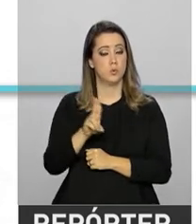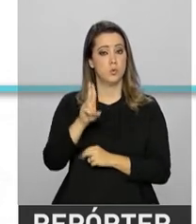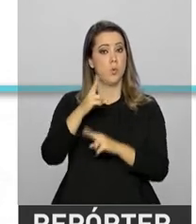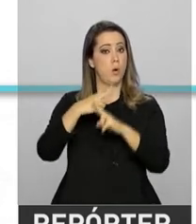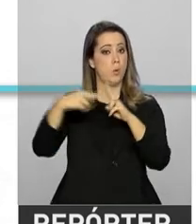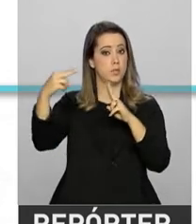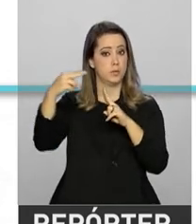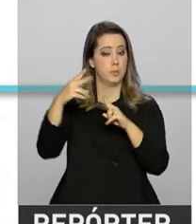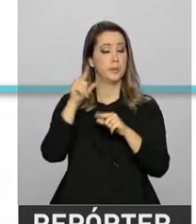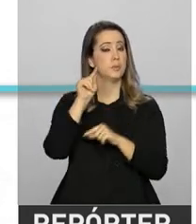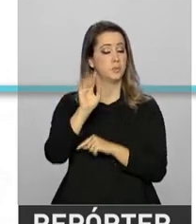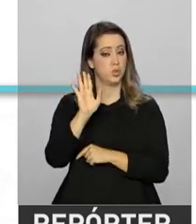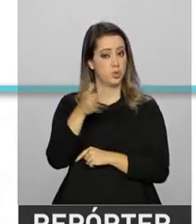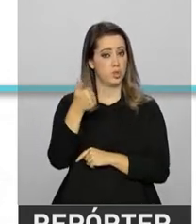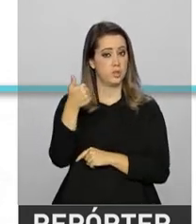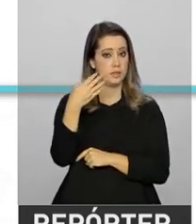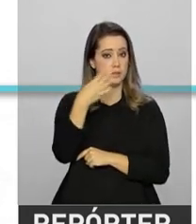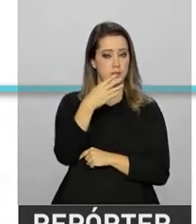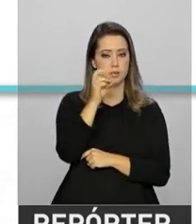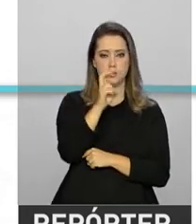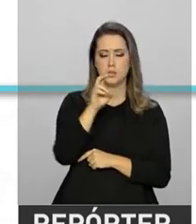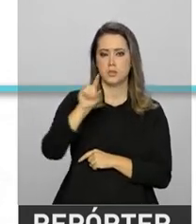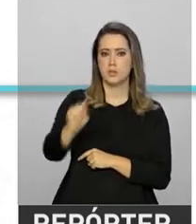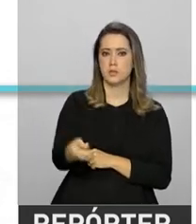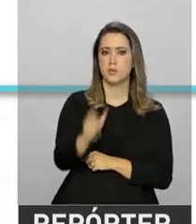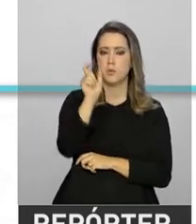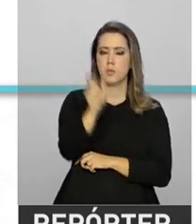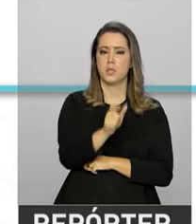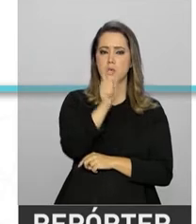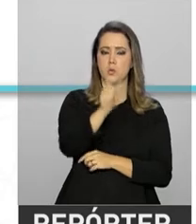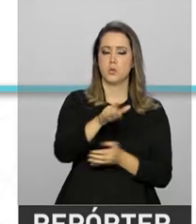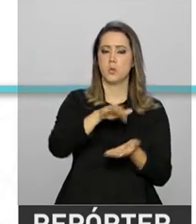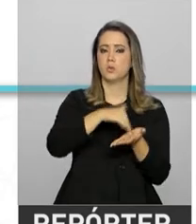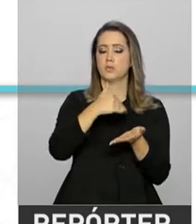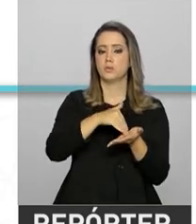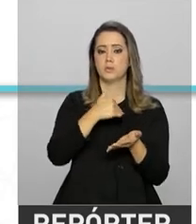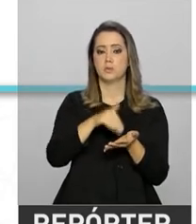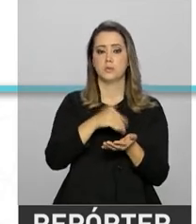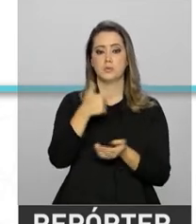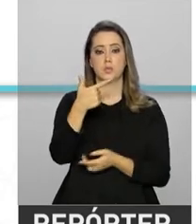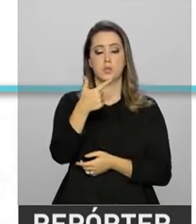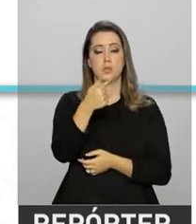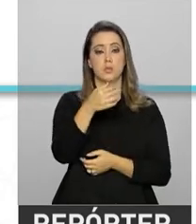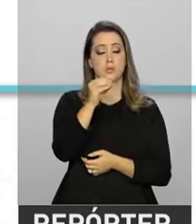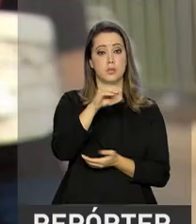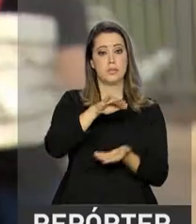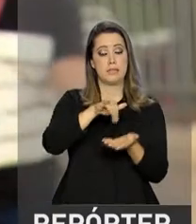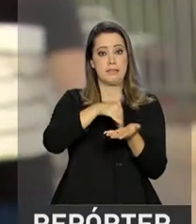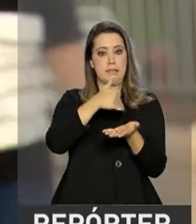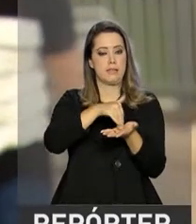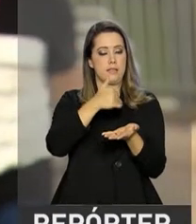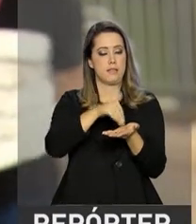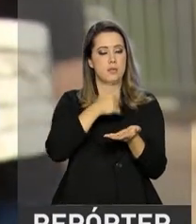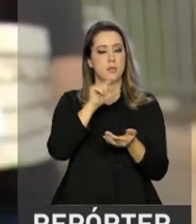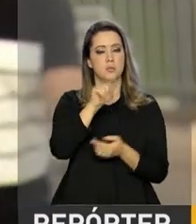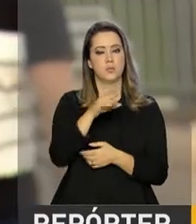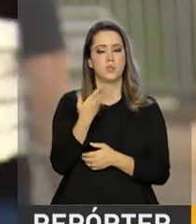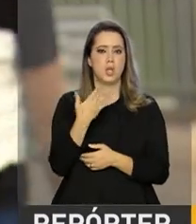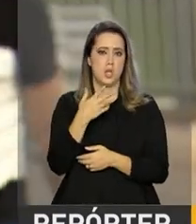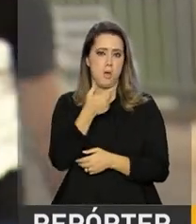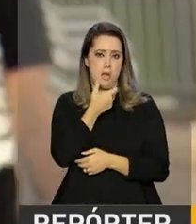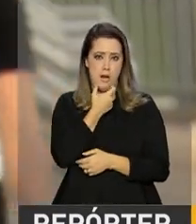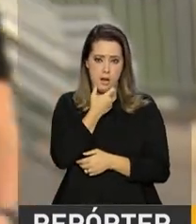já são 145 mil pessoas inscritas 270 mil matrículas são cursos como